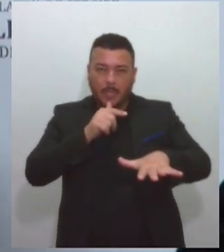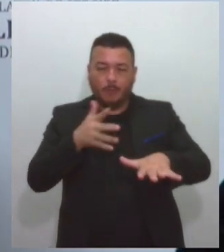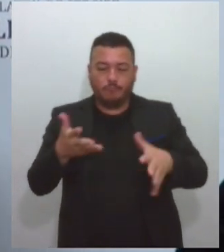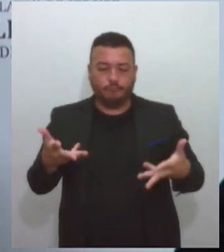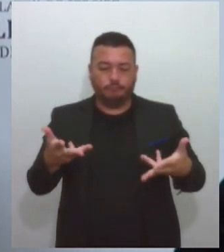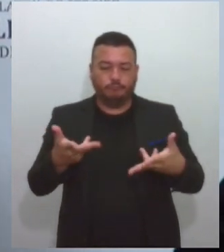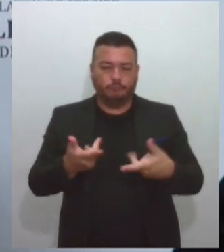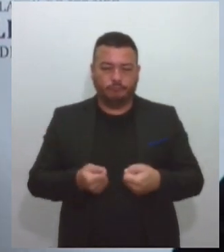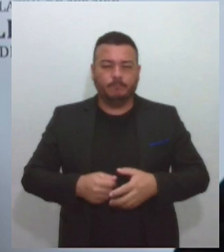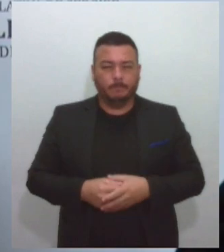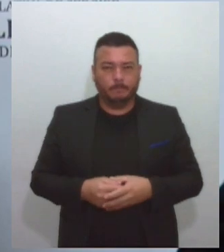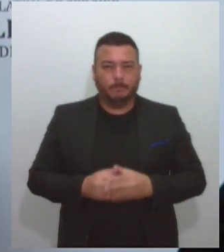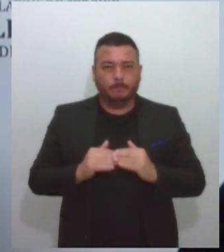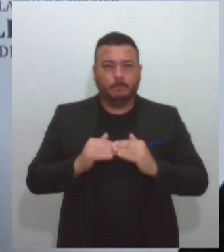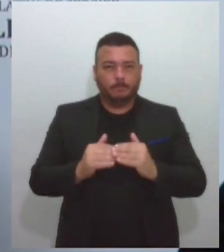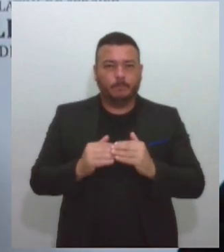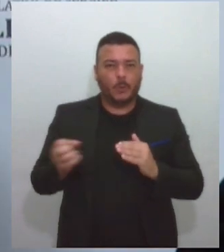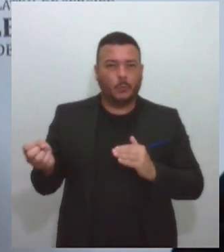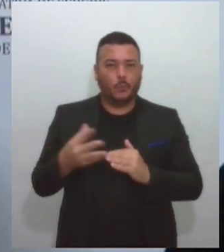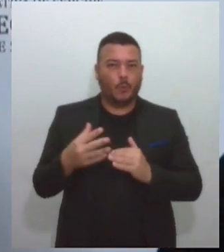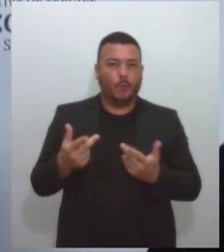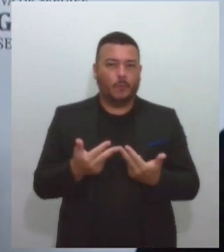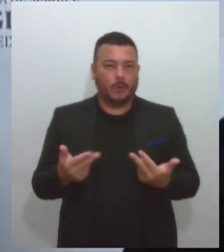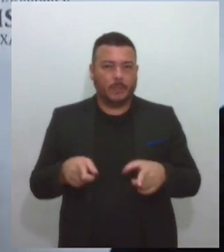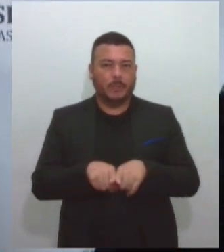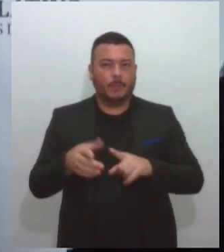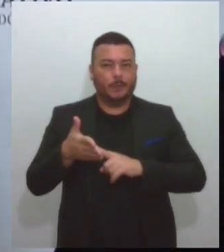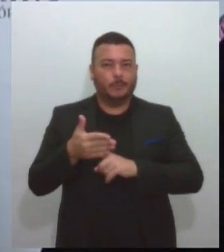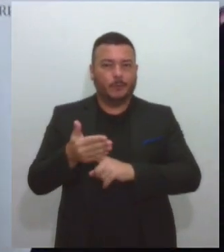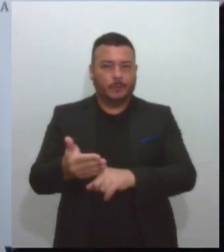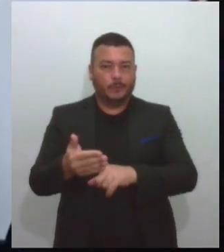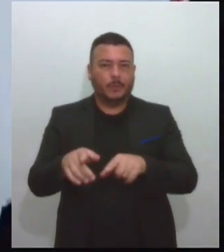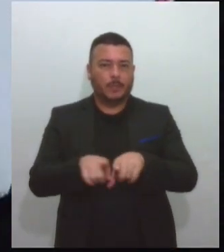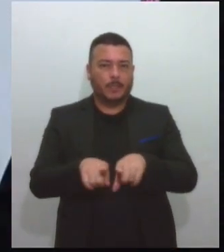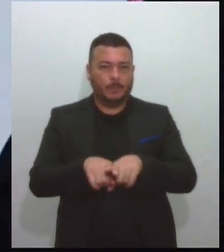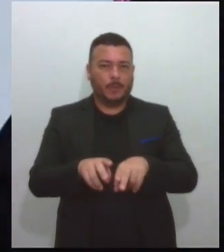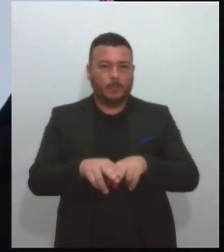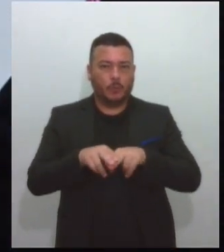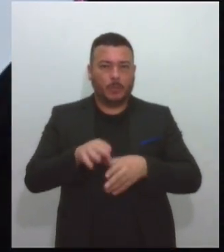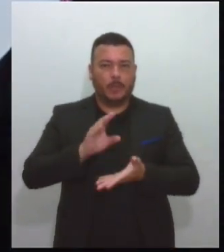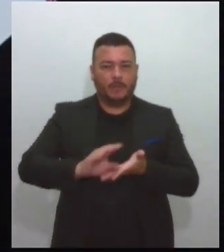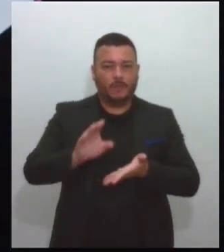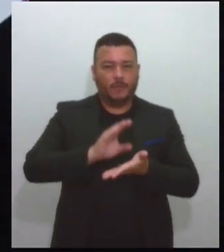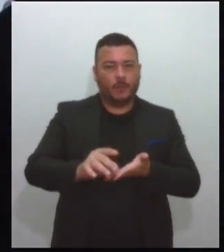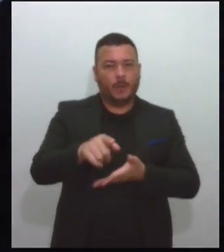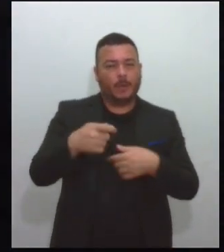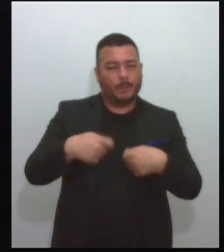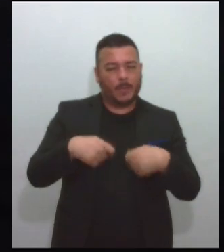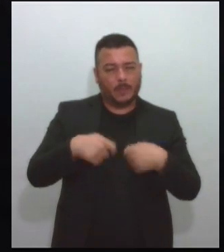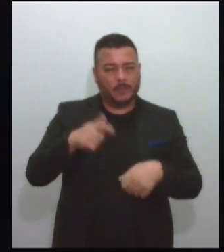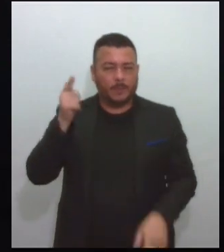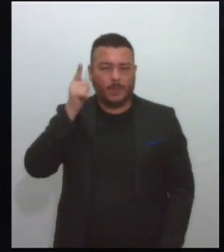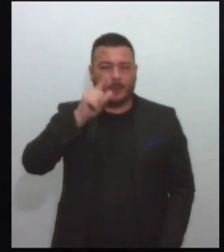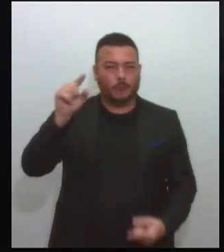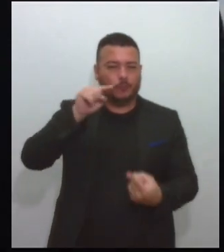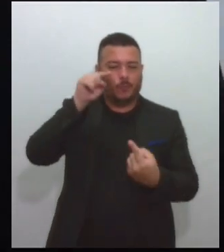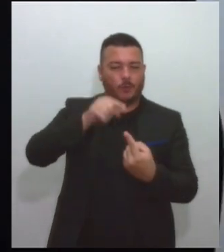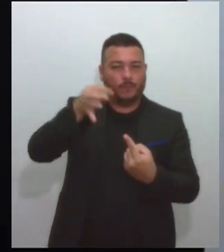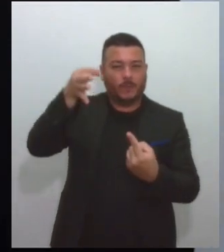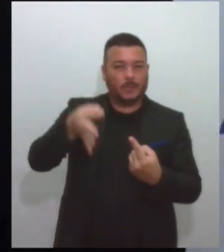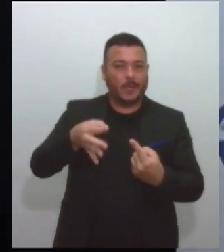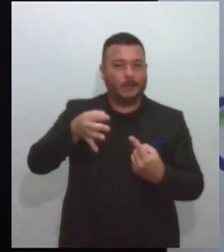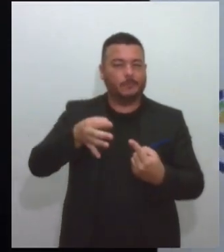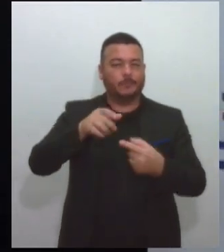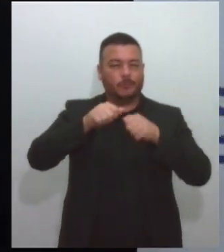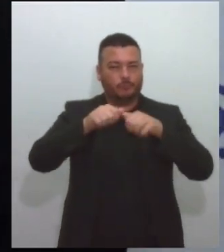trazendo modernização, trazendo tecnologias, fazendo os investimentos que são necessários para atingir o marco regulatório do saneamento, a